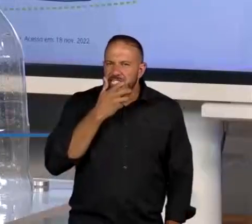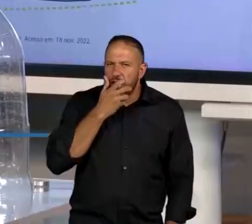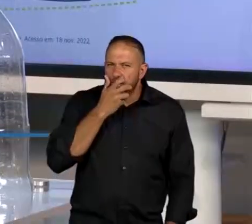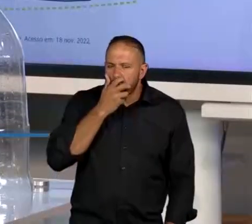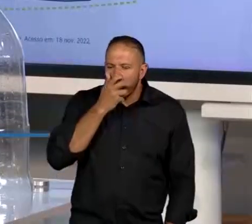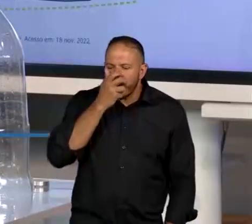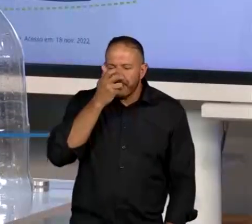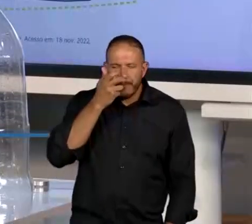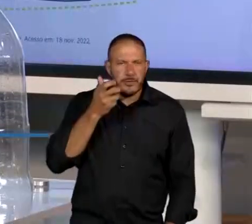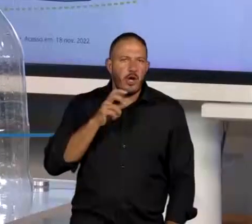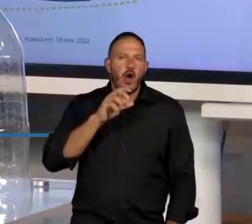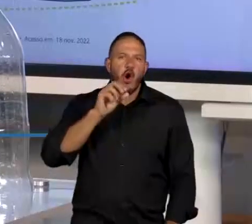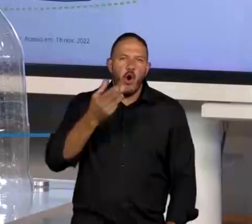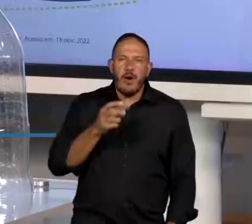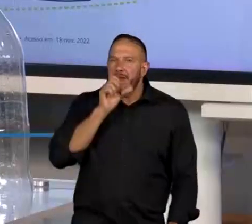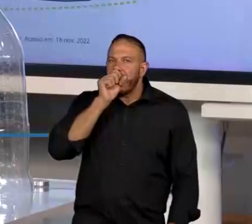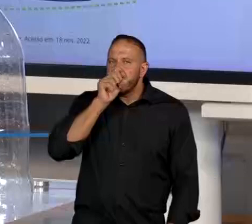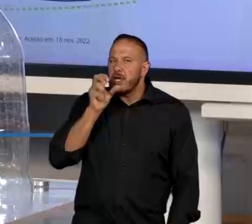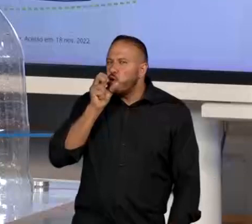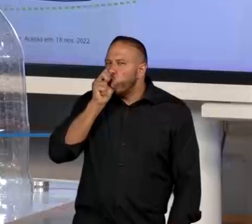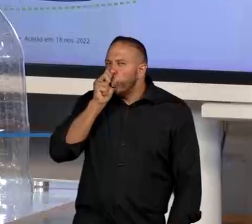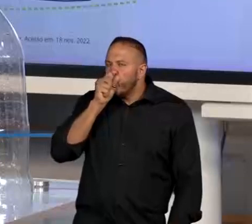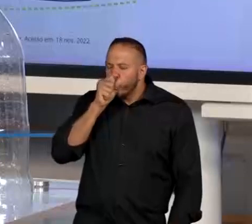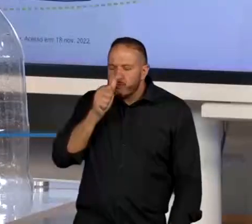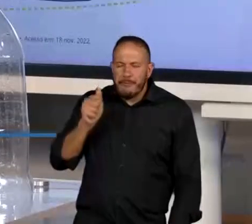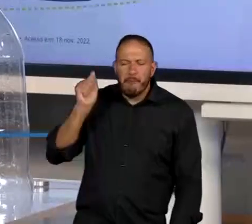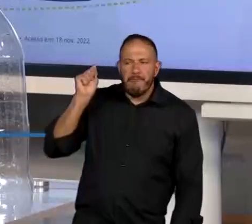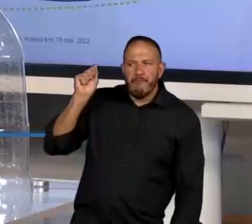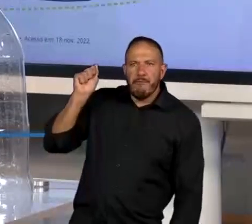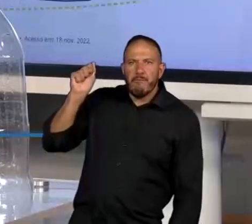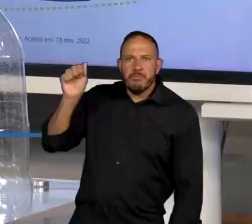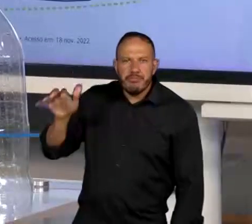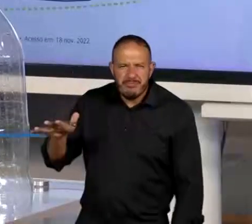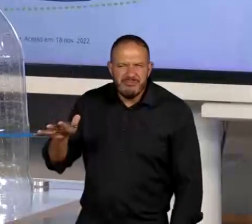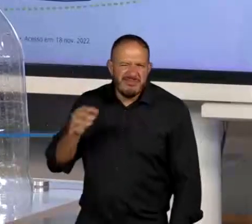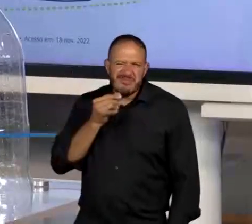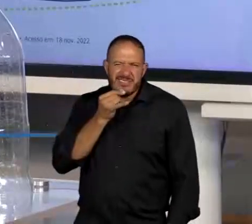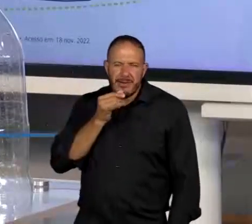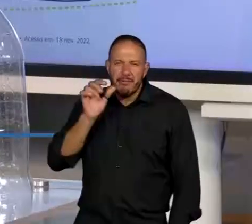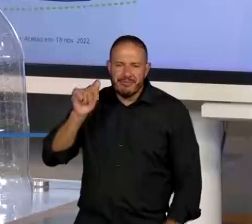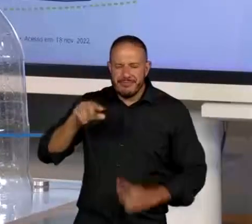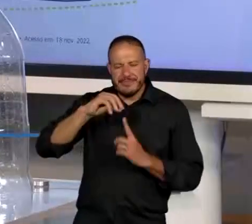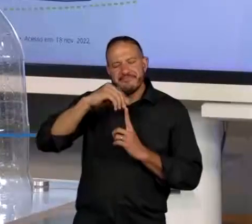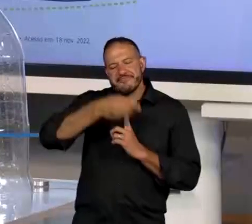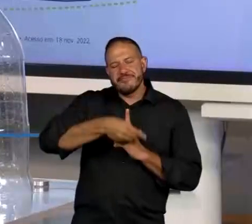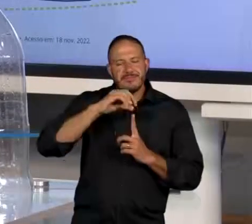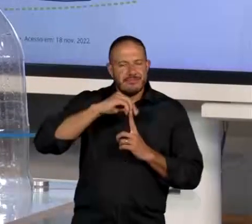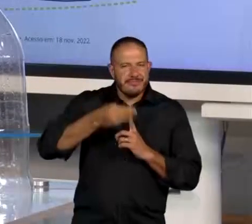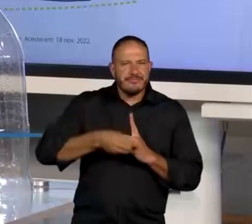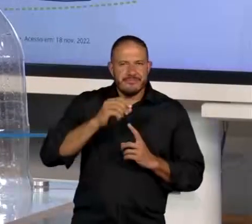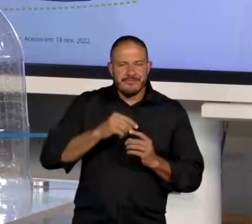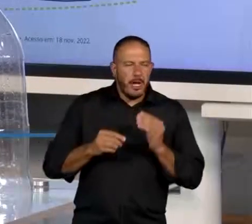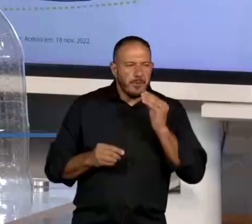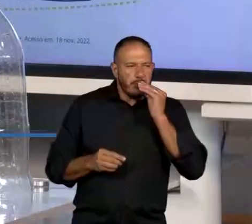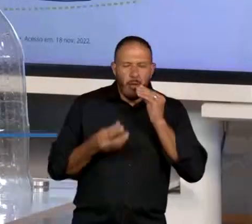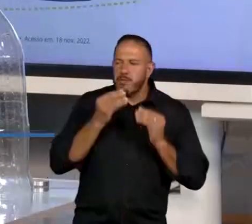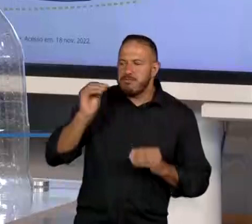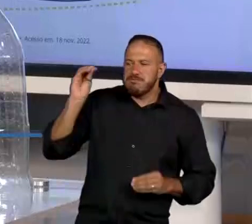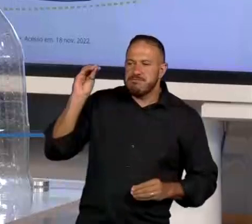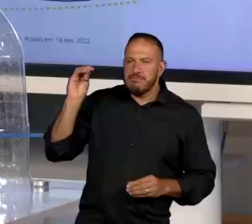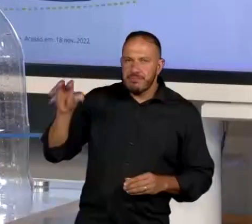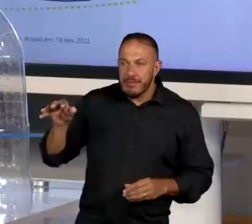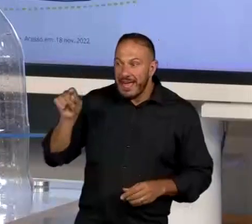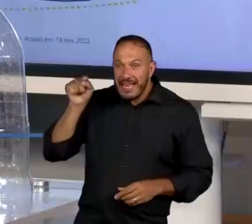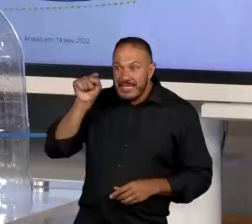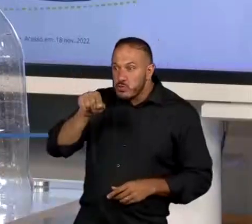que, de repente, a gente ia jogar fora, como eu exemplifiquei a banana, ela também tem. E muitos